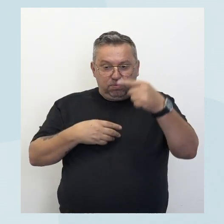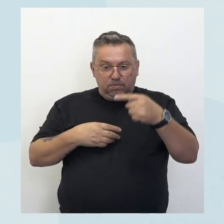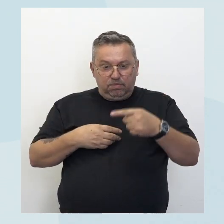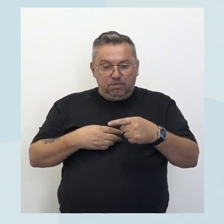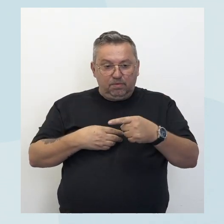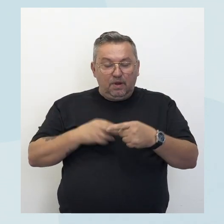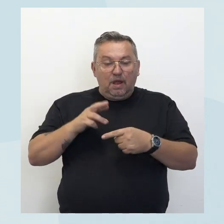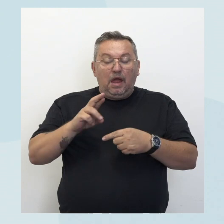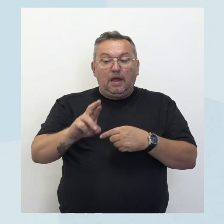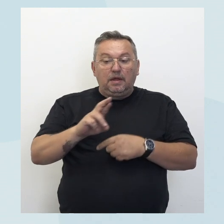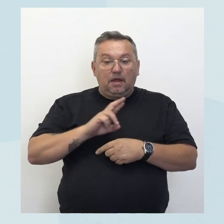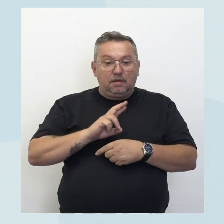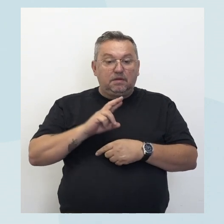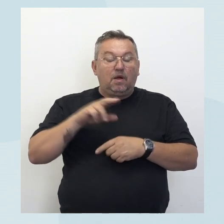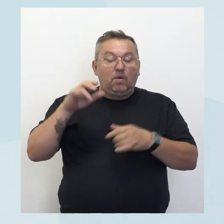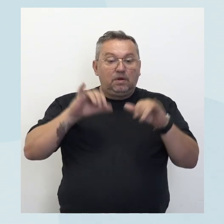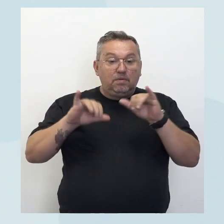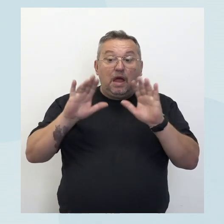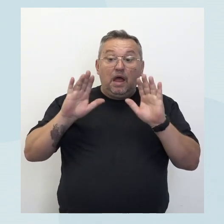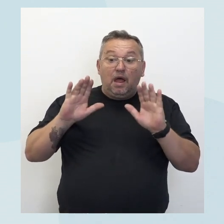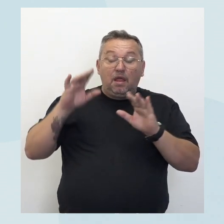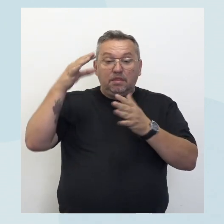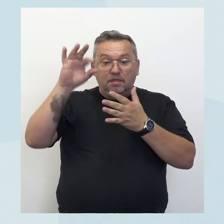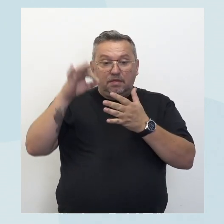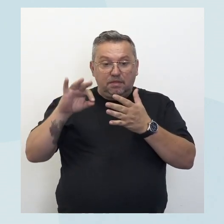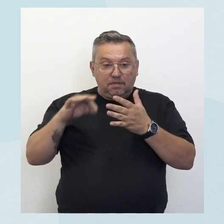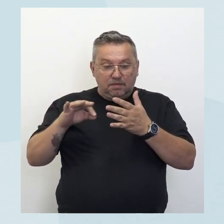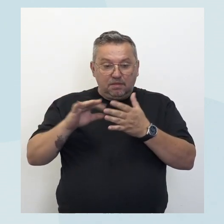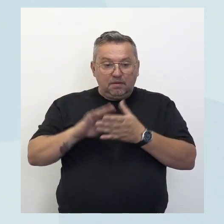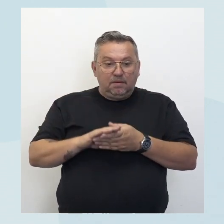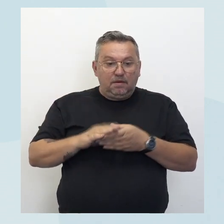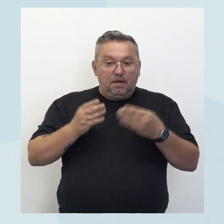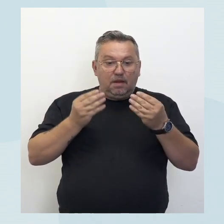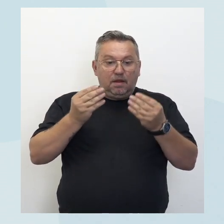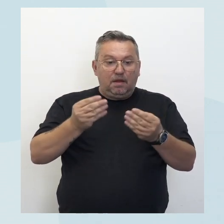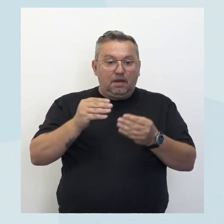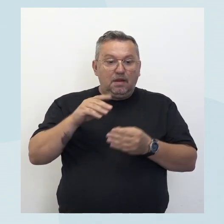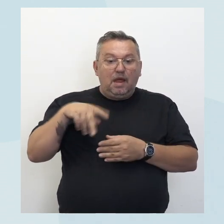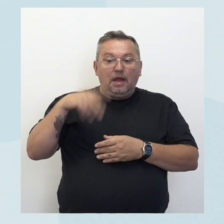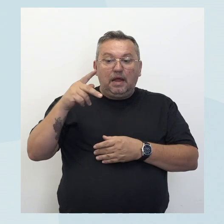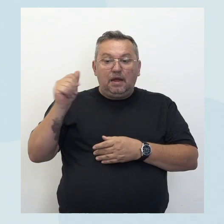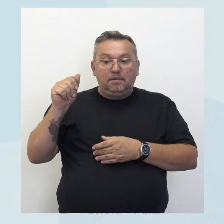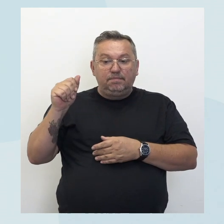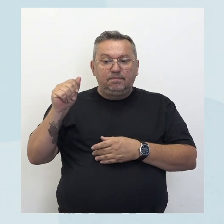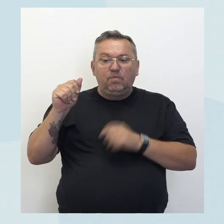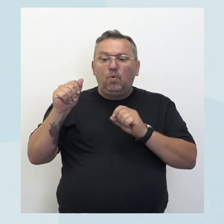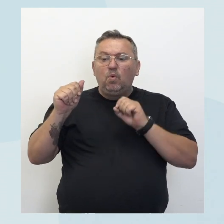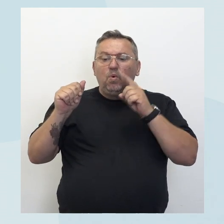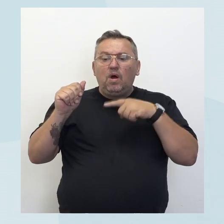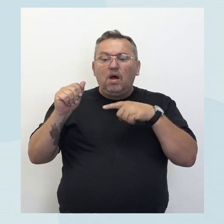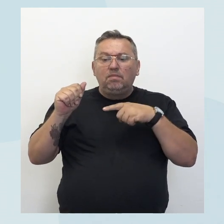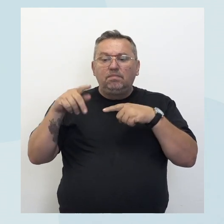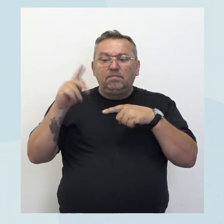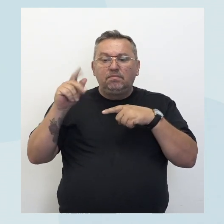reações químicas. Ah, detalhe, agora ele não te dá Kc, o que ele te dá? Ele te dá Ka. O que é Ka? É